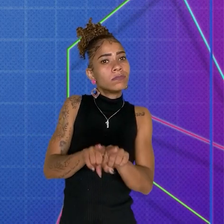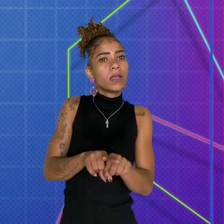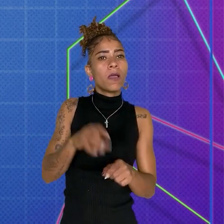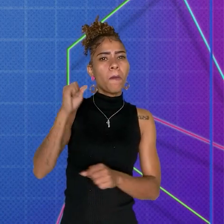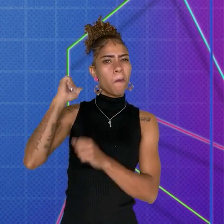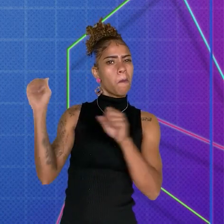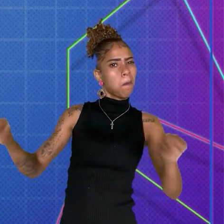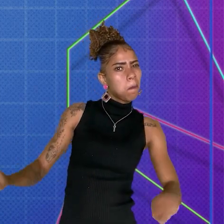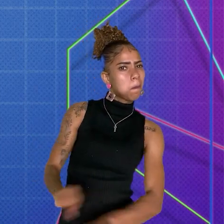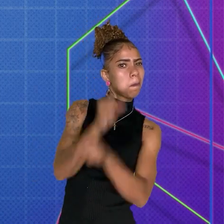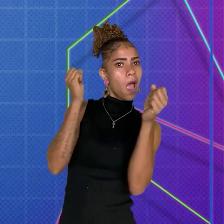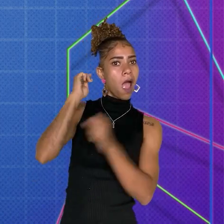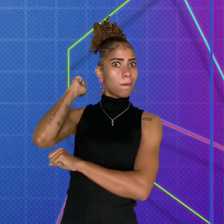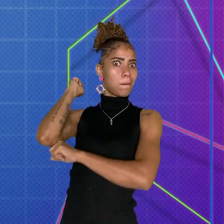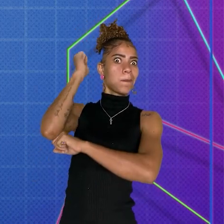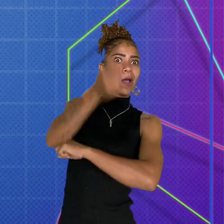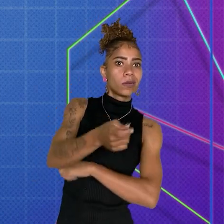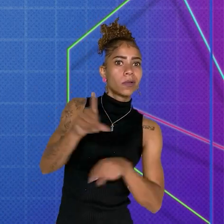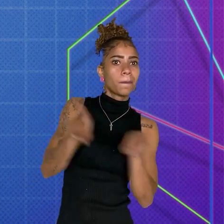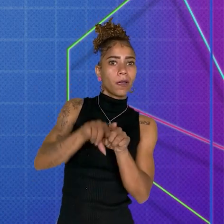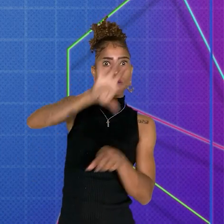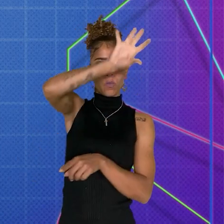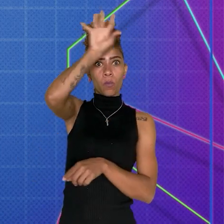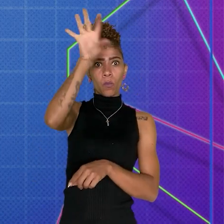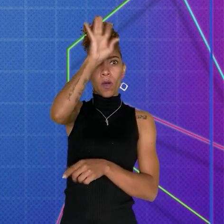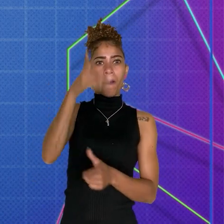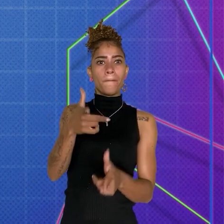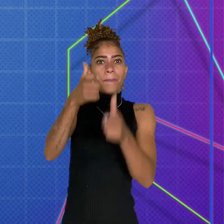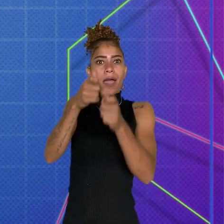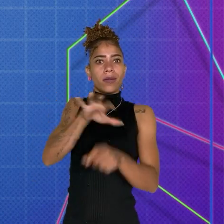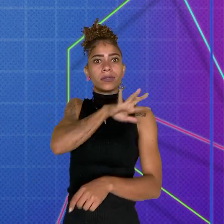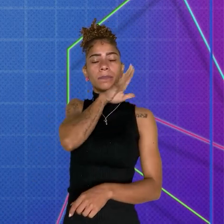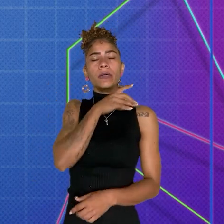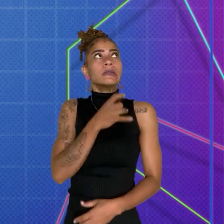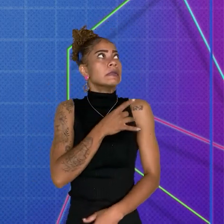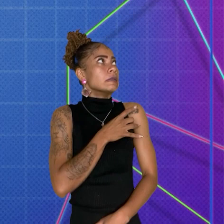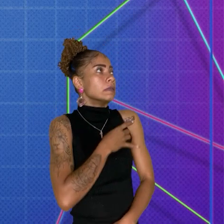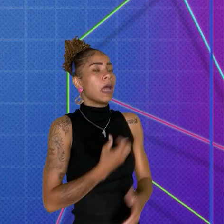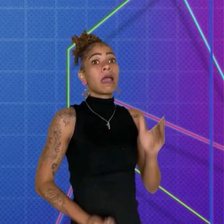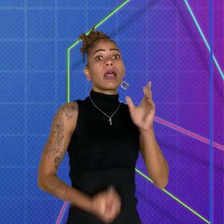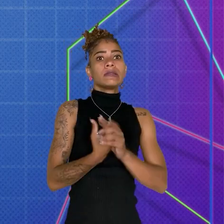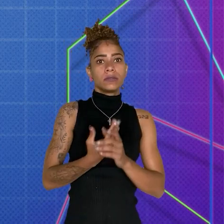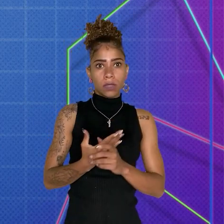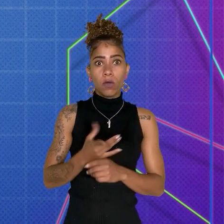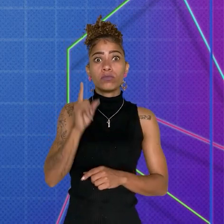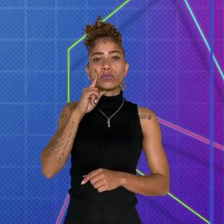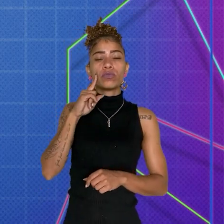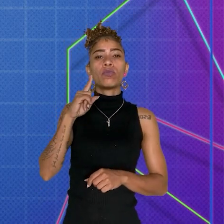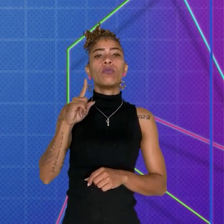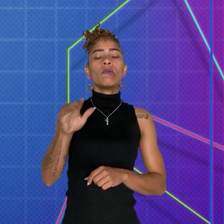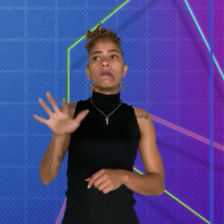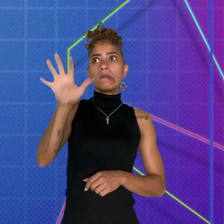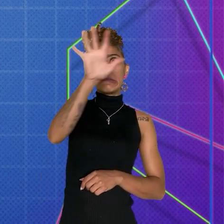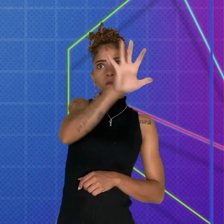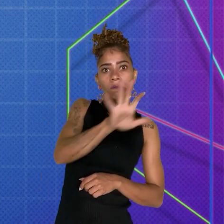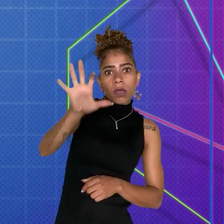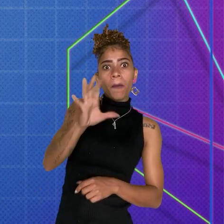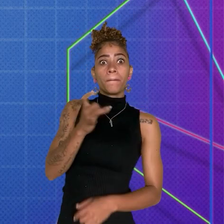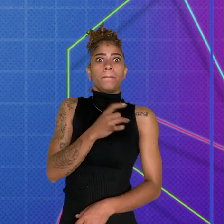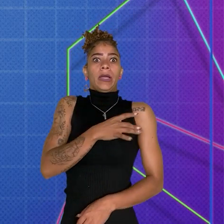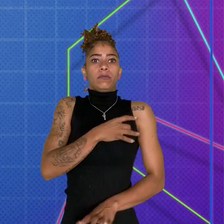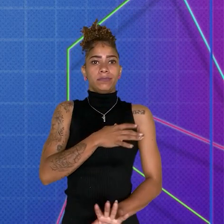gemidos, objetos sendo arremessados ou quebrados, sirenes, tiros e animais assustados na criação de uma atmosfera tensa